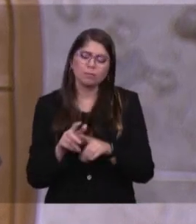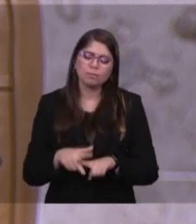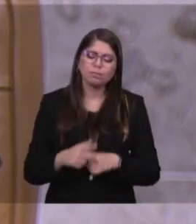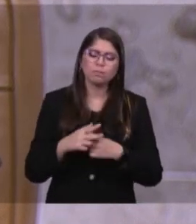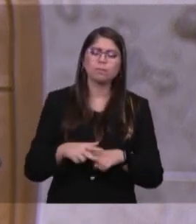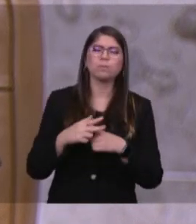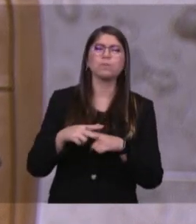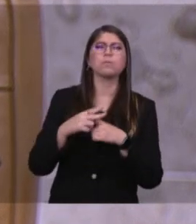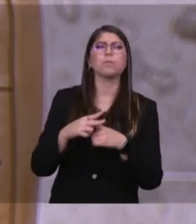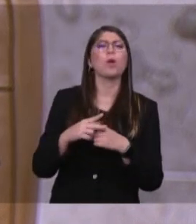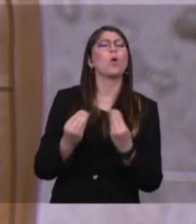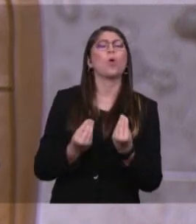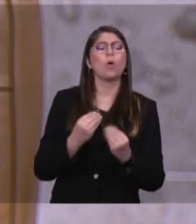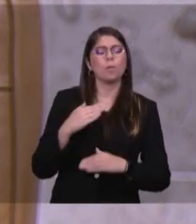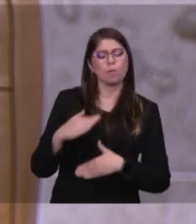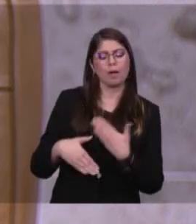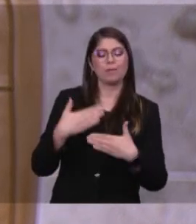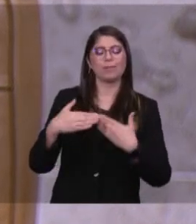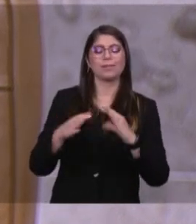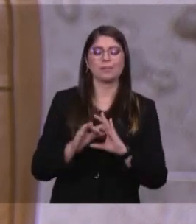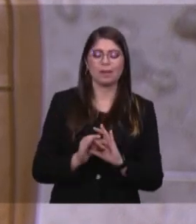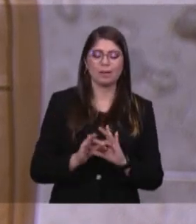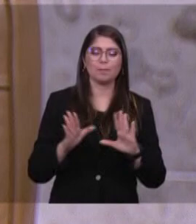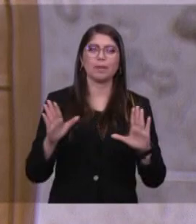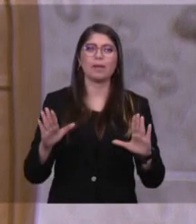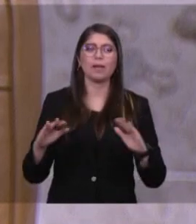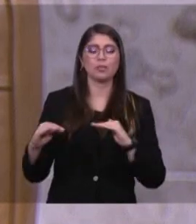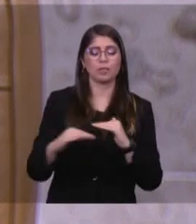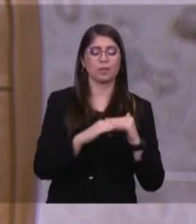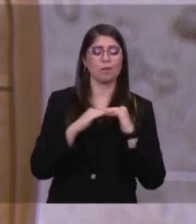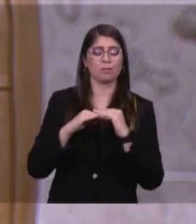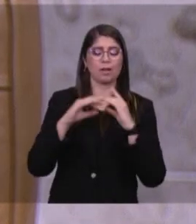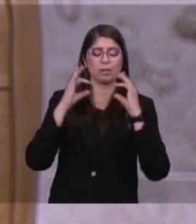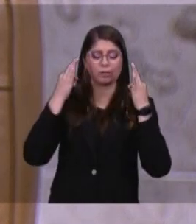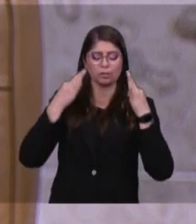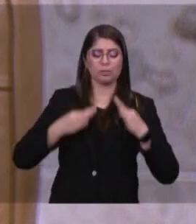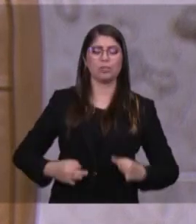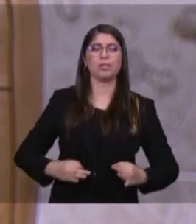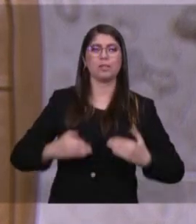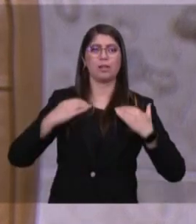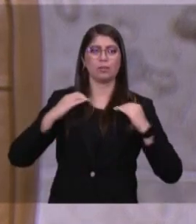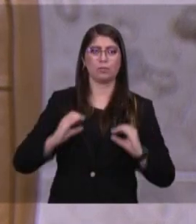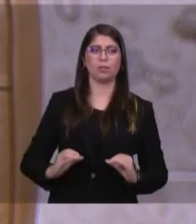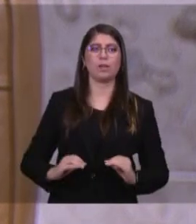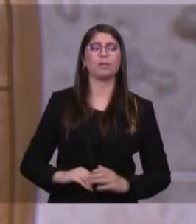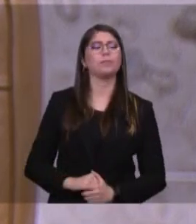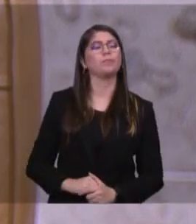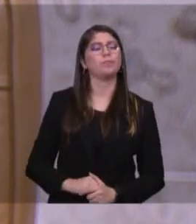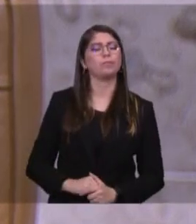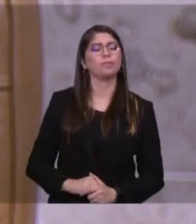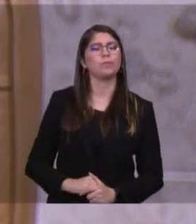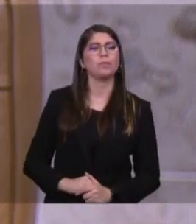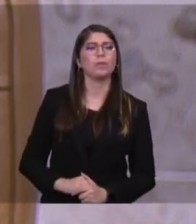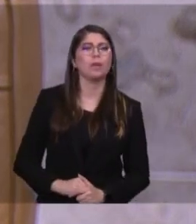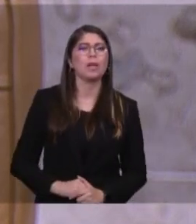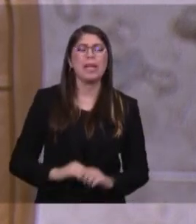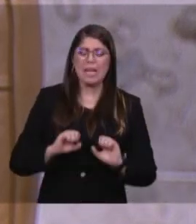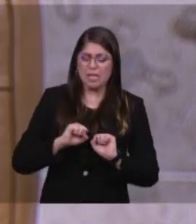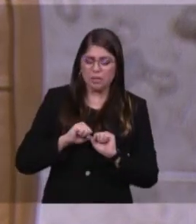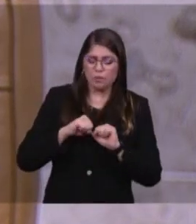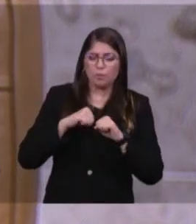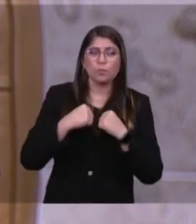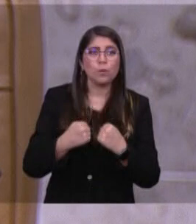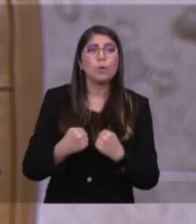na igualdade e na qualidade da liberdade e dignidade dos cidadãos. Não se requer muito